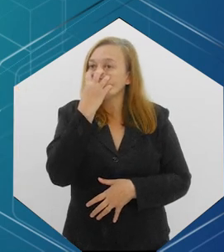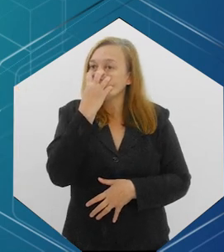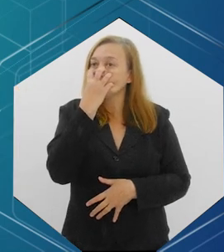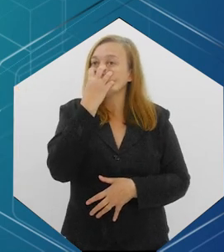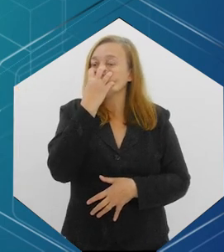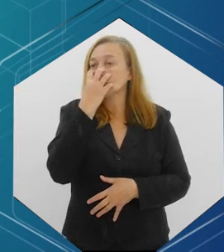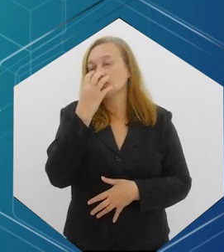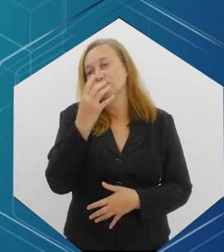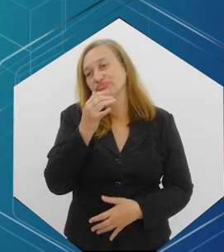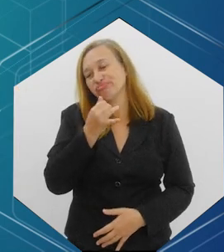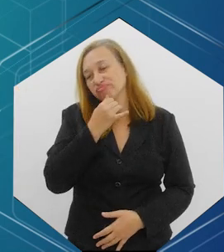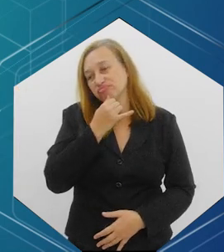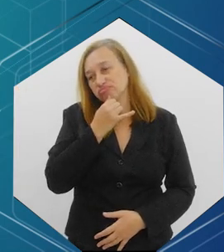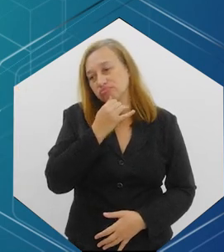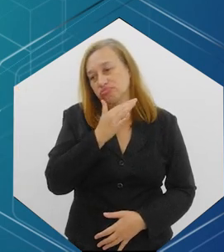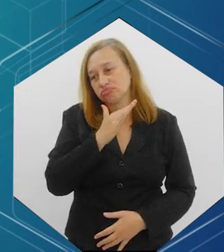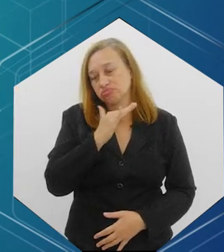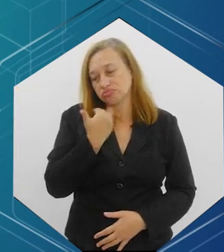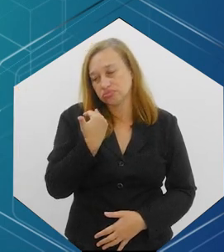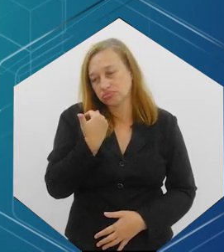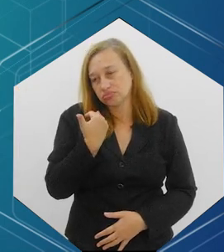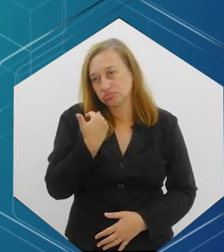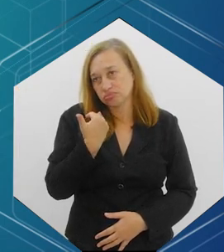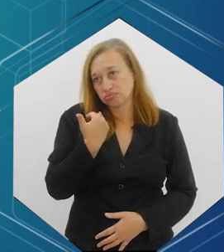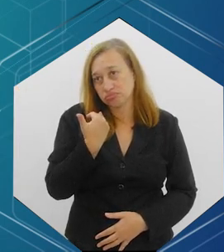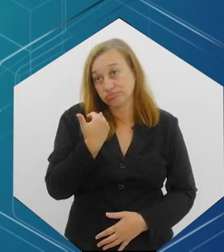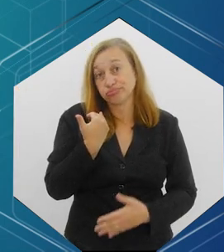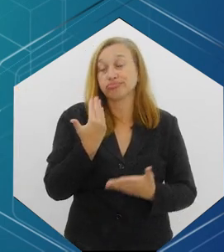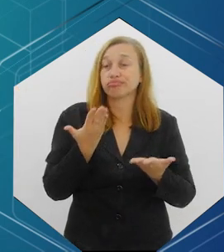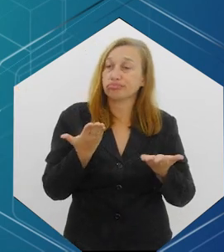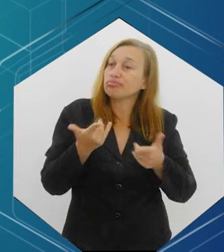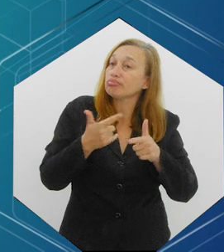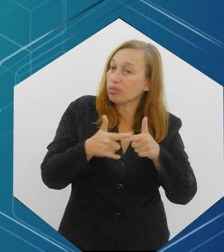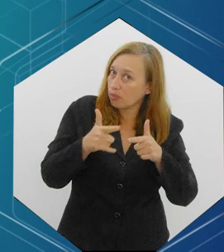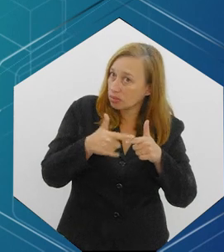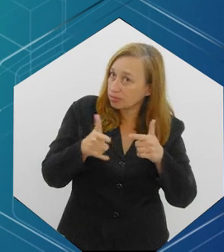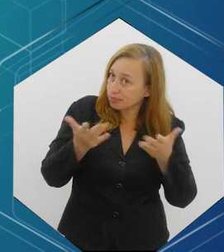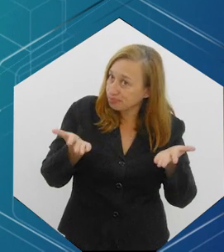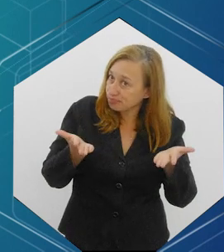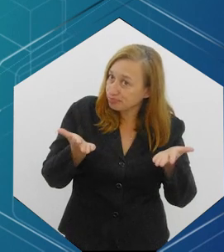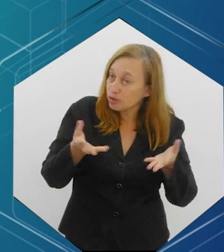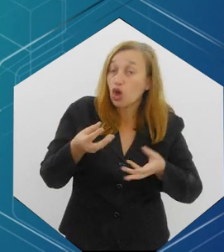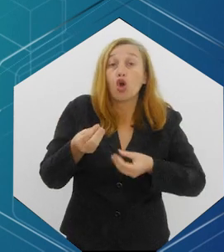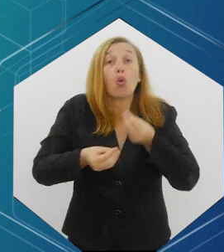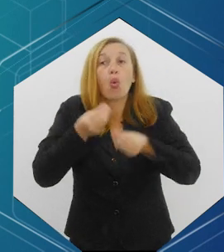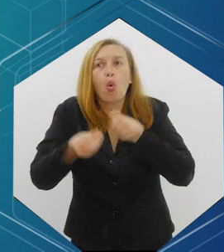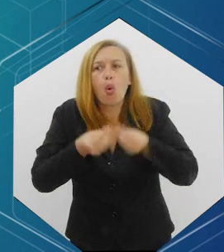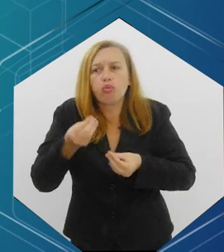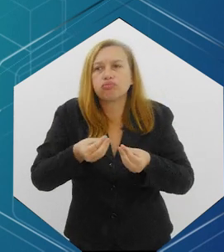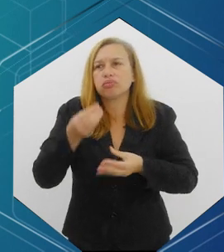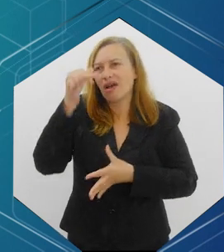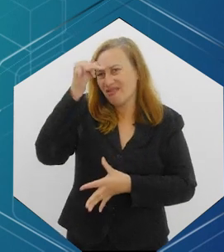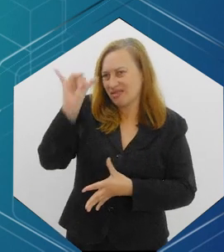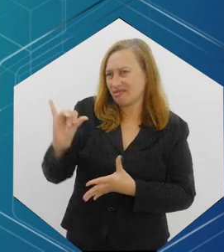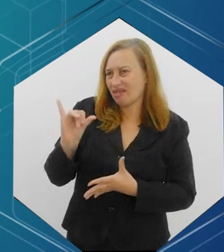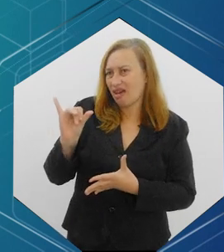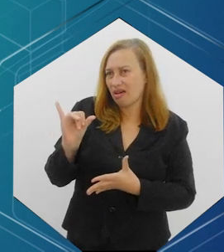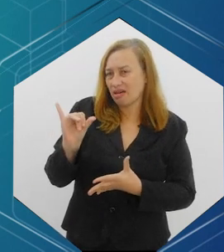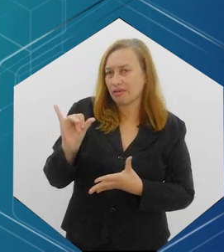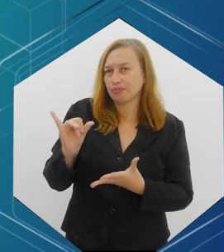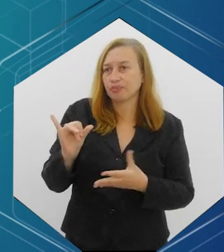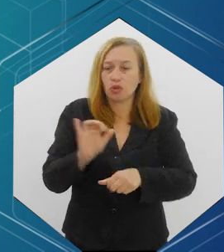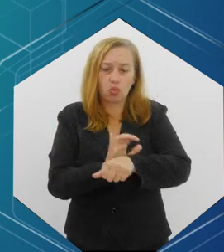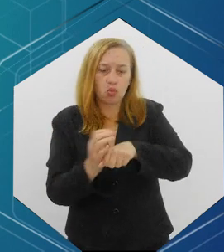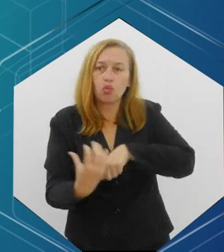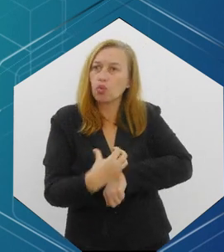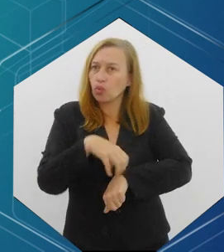e, infelizmente, não conseguiram sobreviver. Esse foi o grande problema. É como evitar o